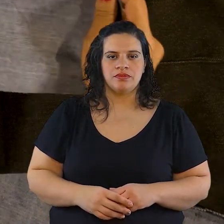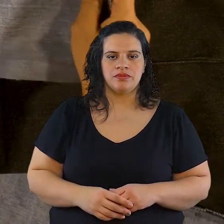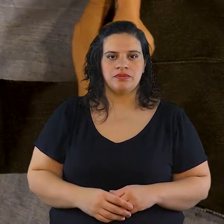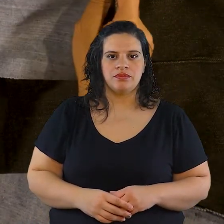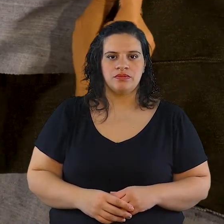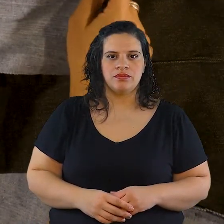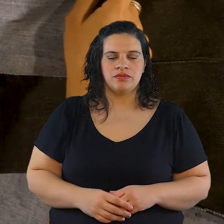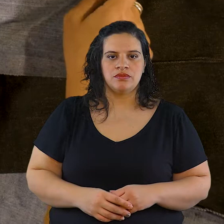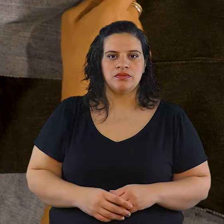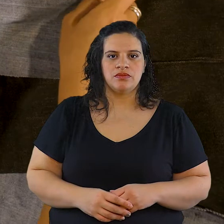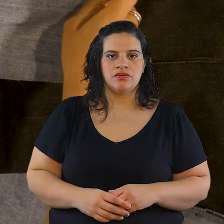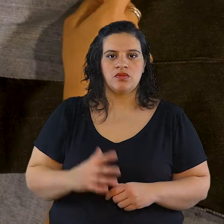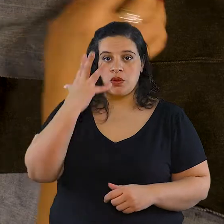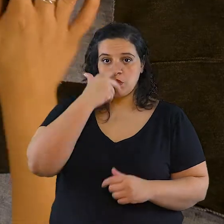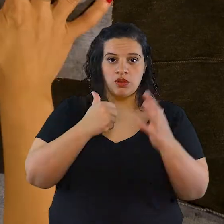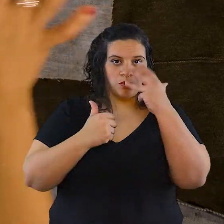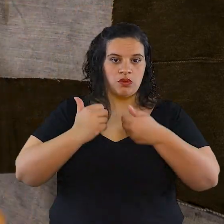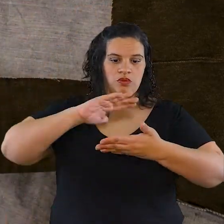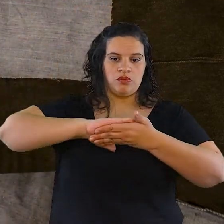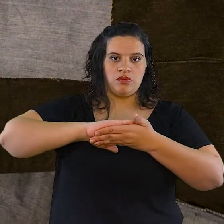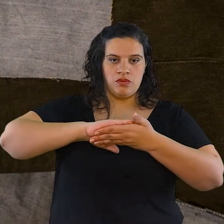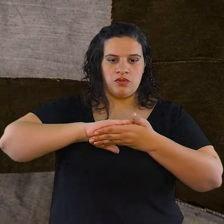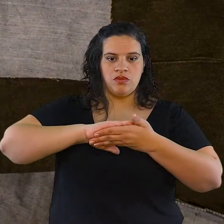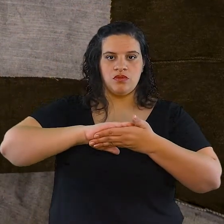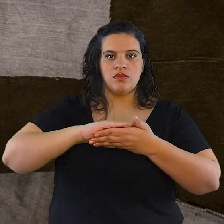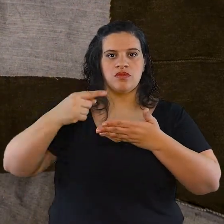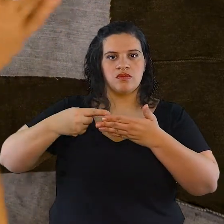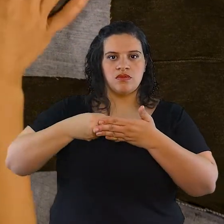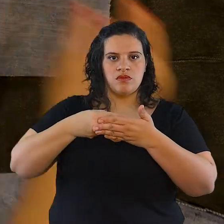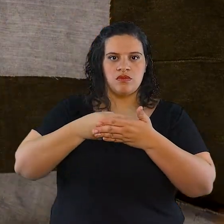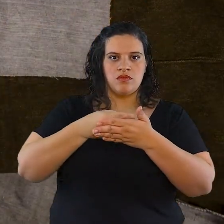virar avesso com direito,